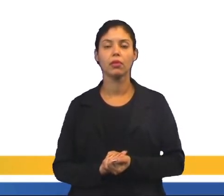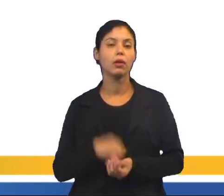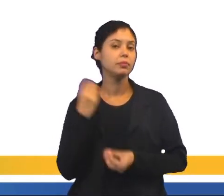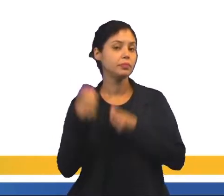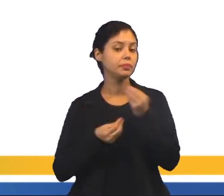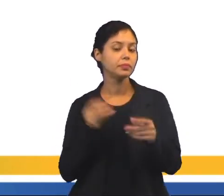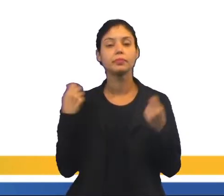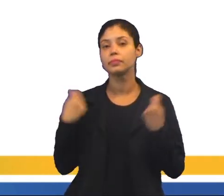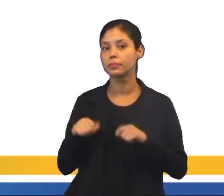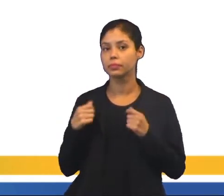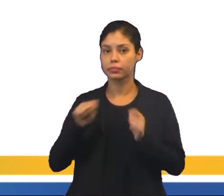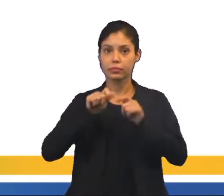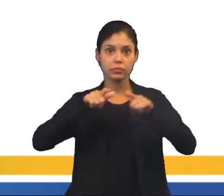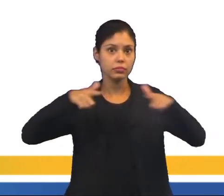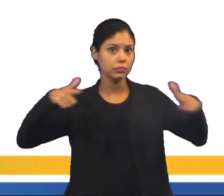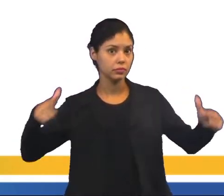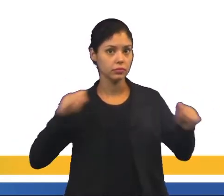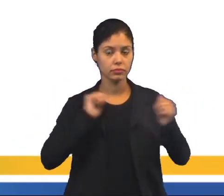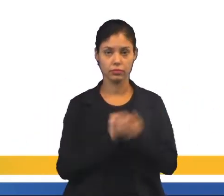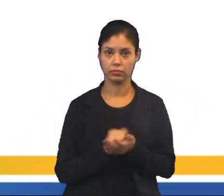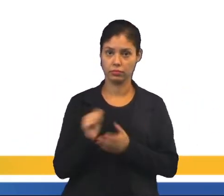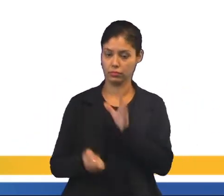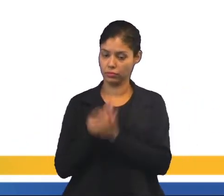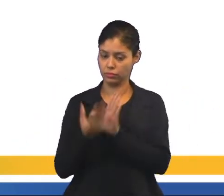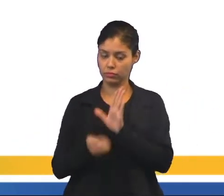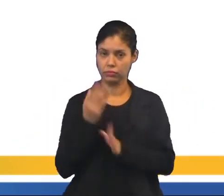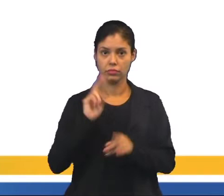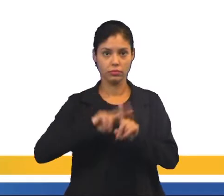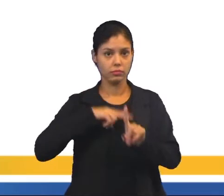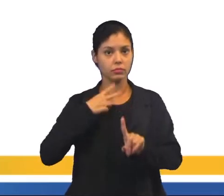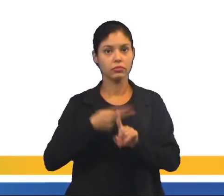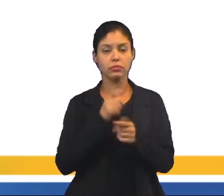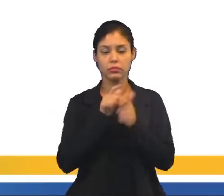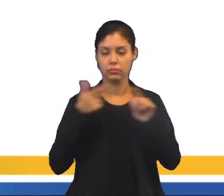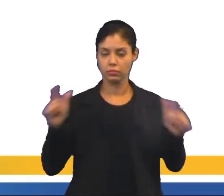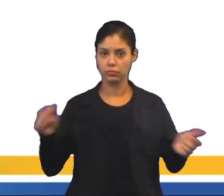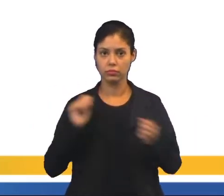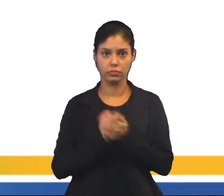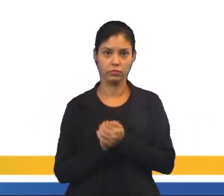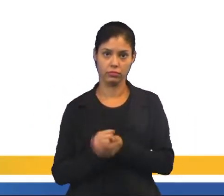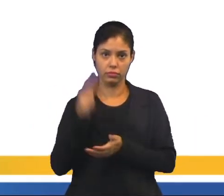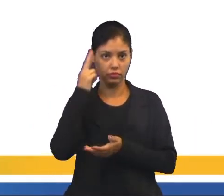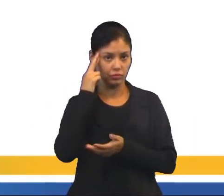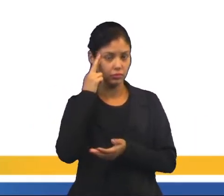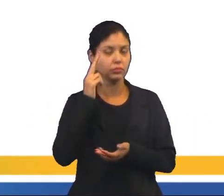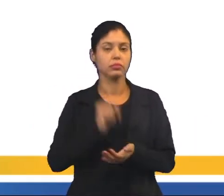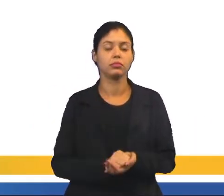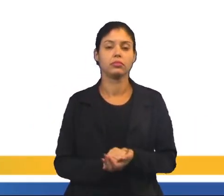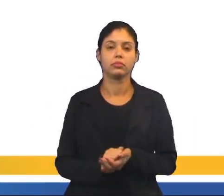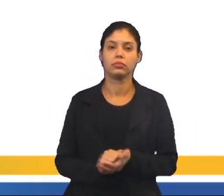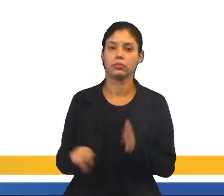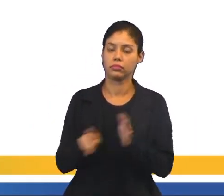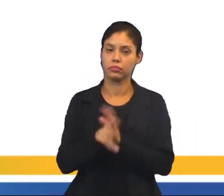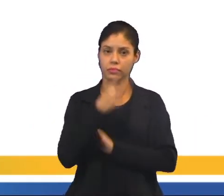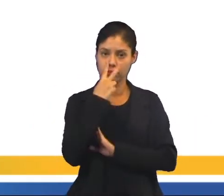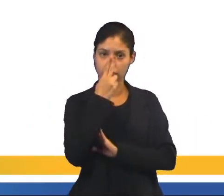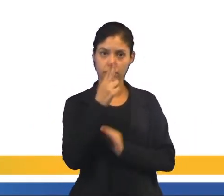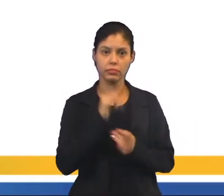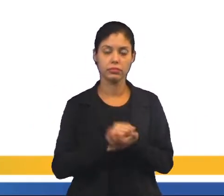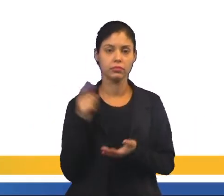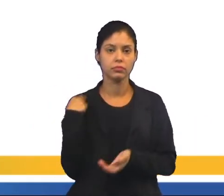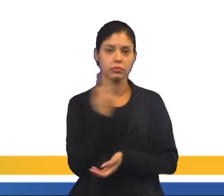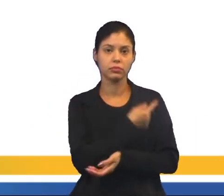Como é preciso ampliar a área de produção, dobramos suas dimensões. A razão de semelhança